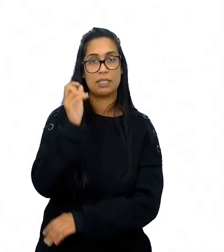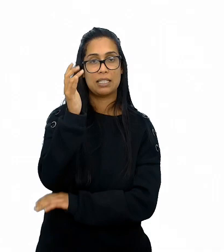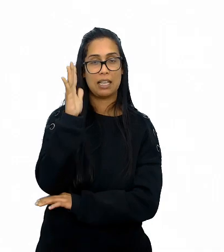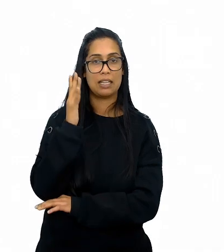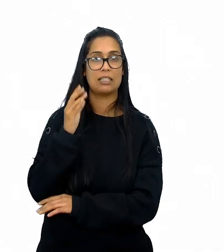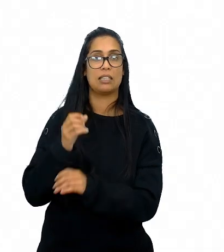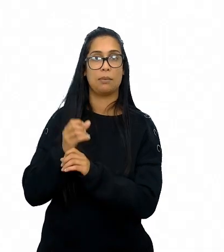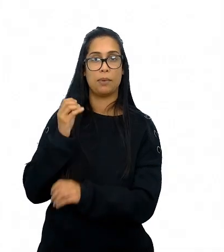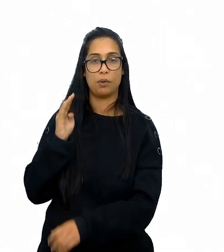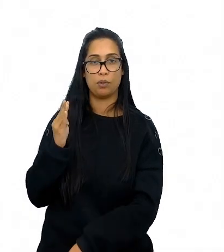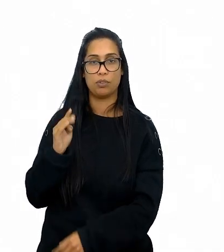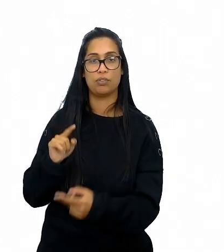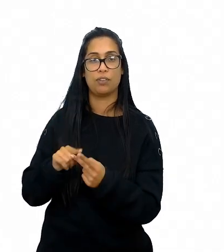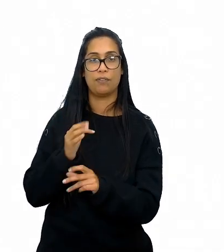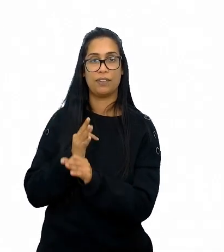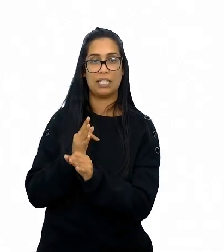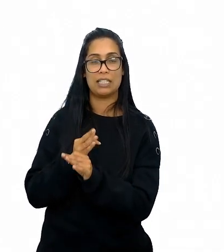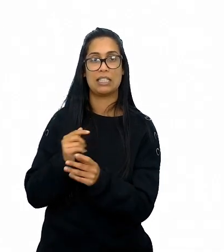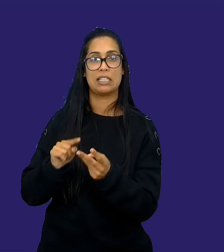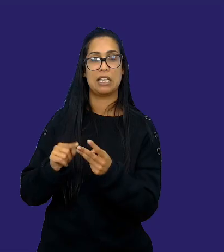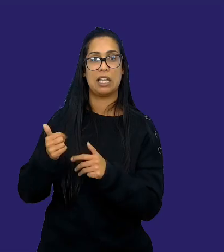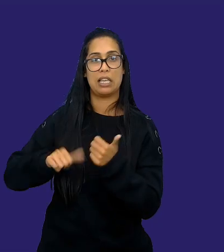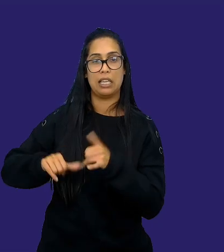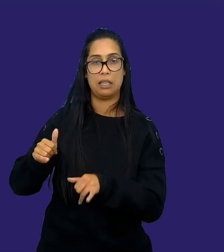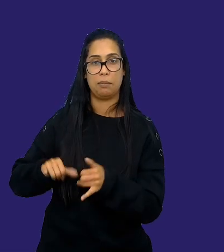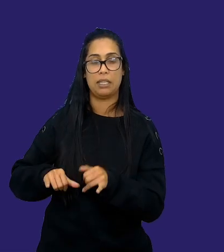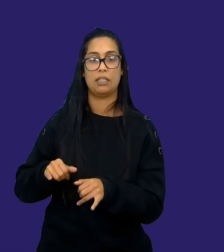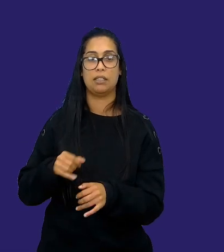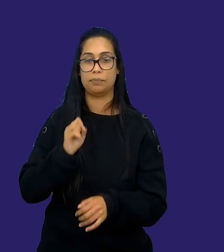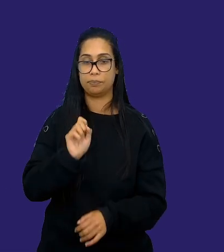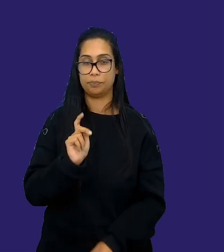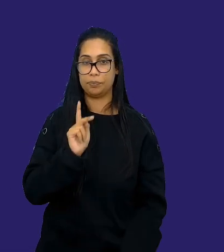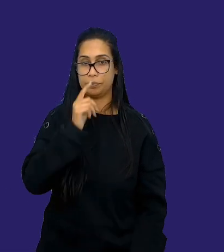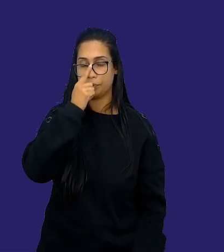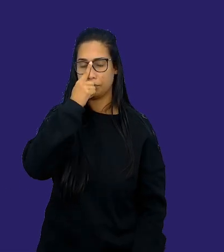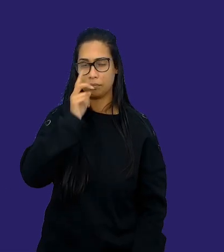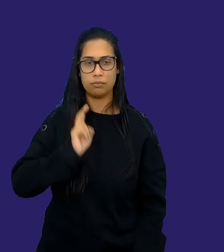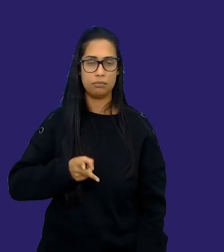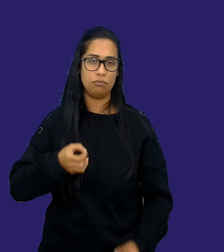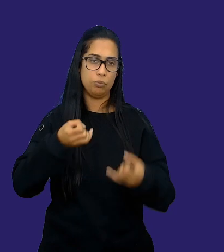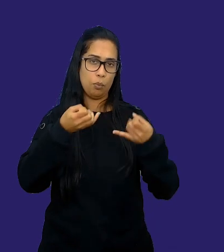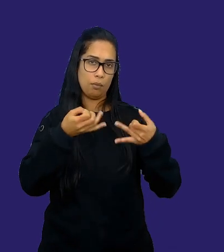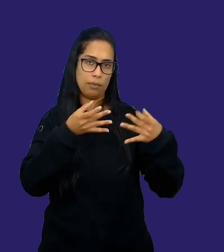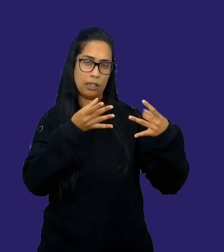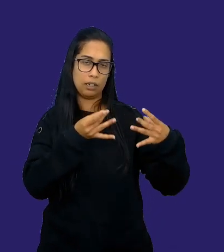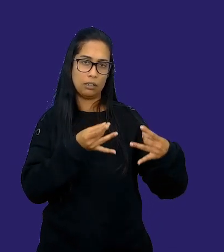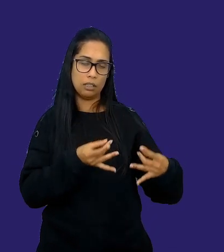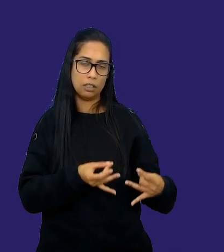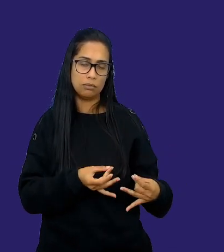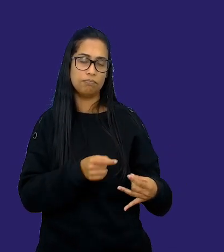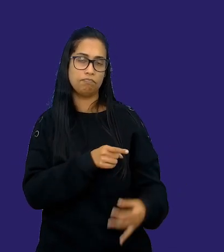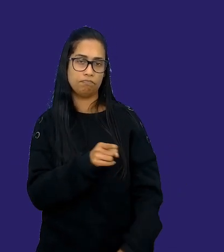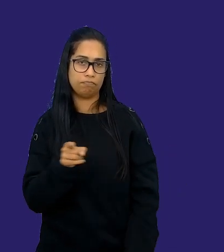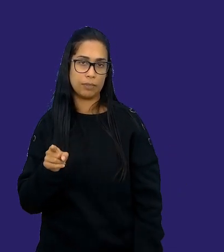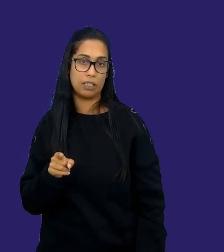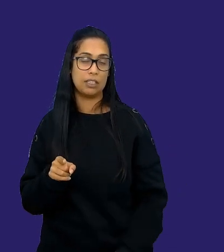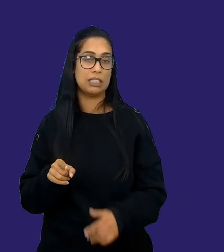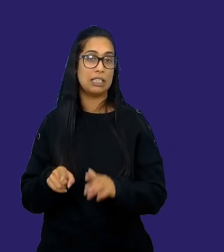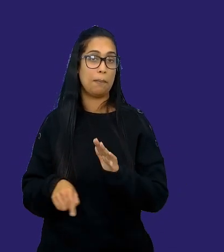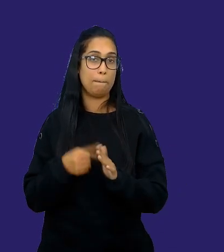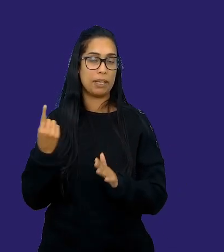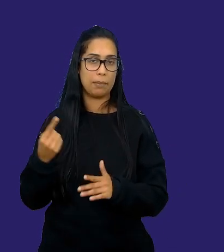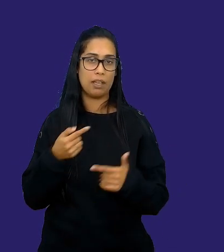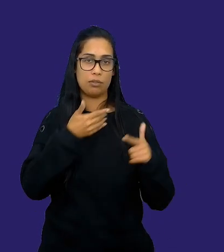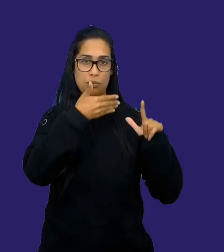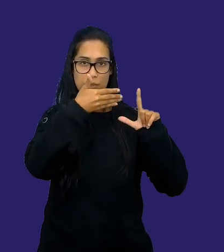biologia, física e química. Vamos começar aqui, como sempre, eu trago a primeira apresentação, né, o primeiro slide com os